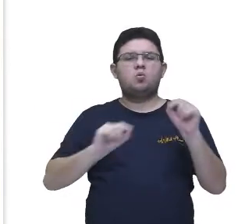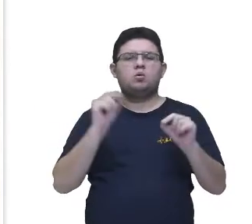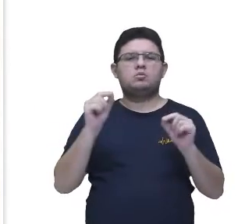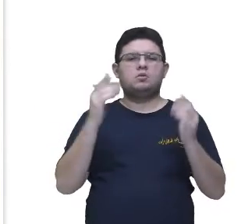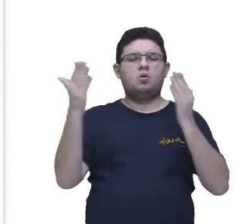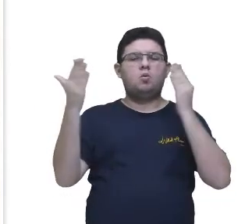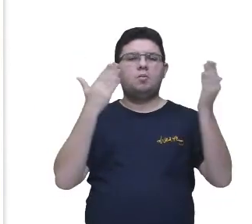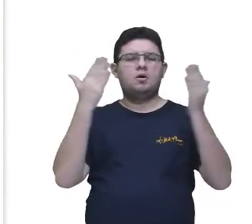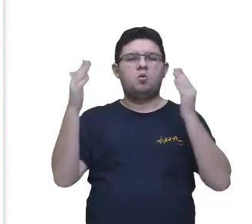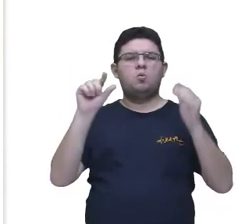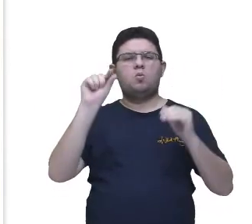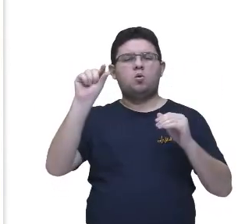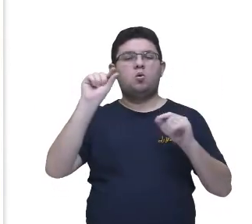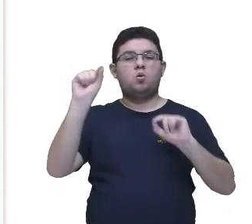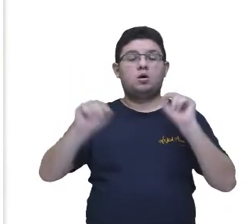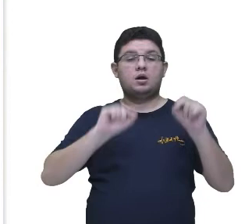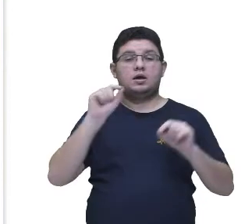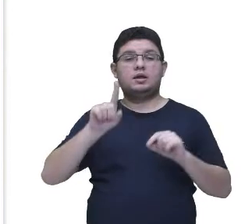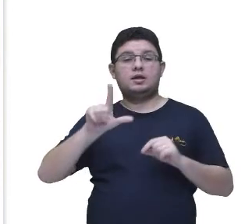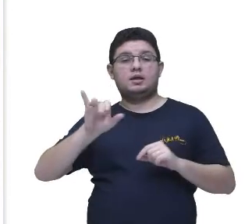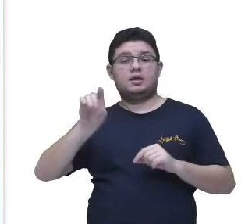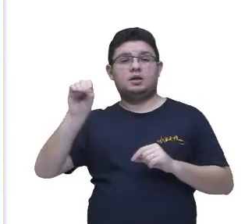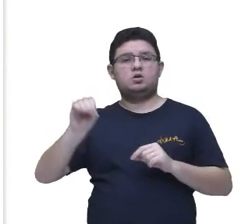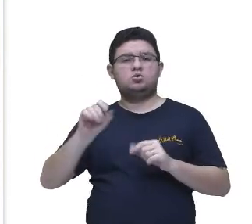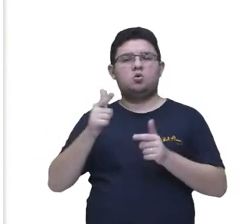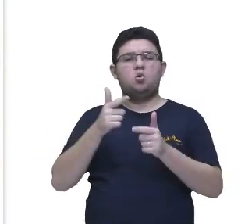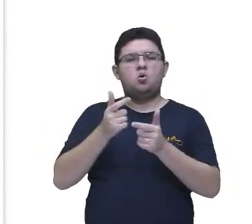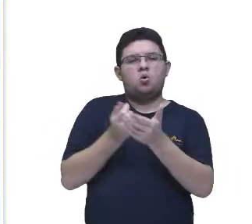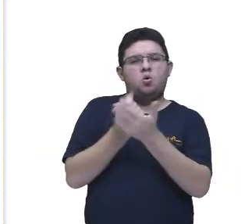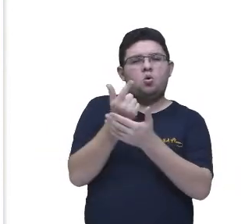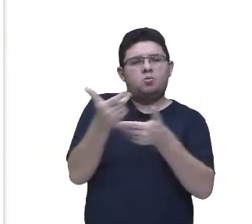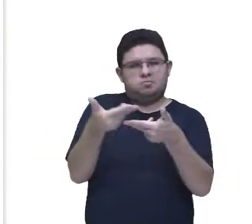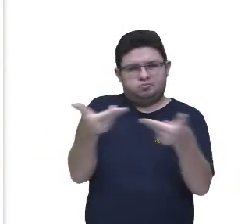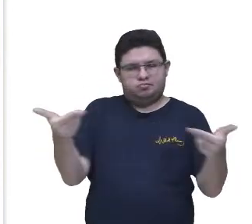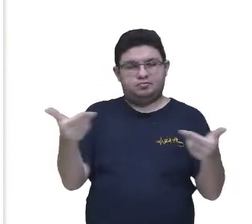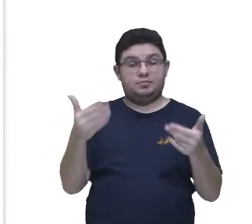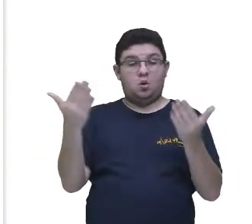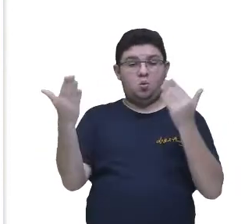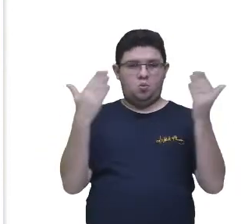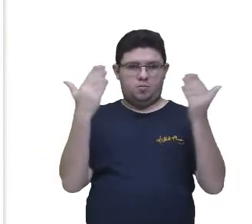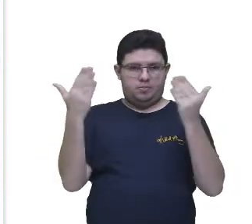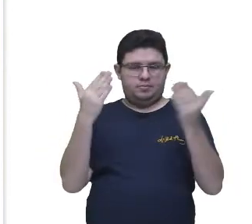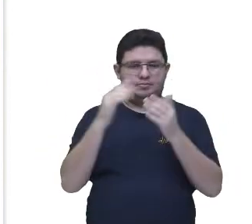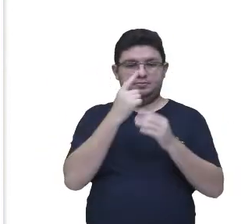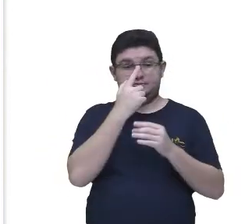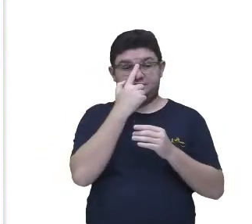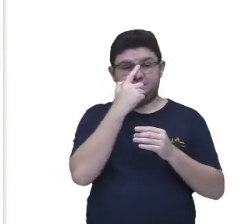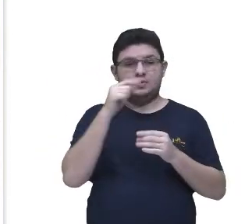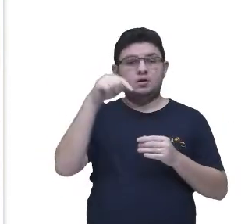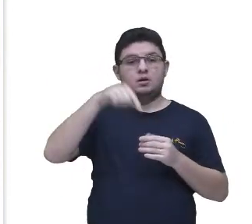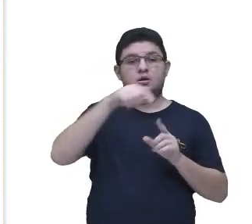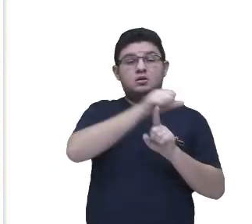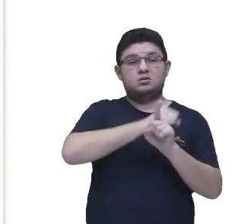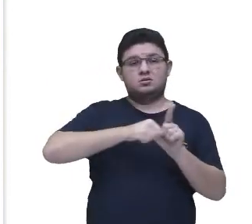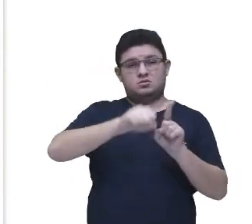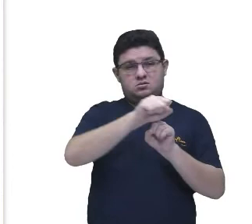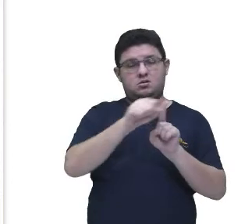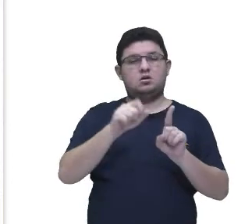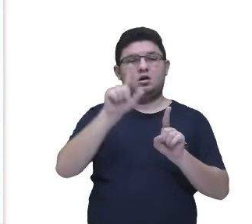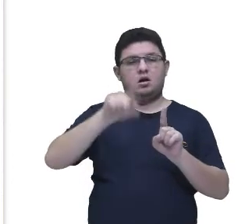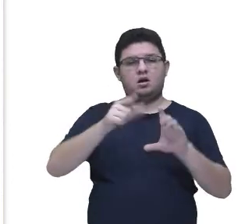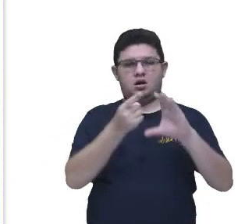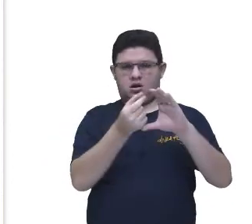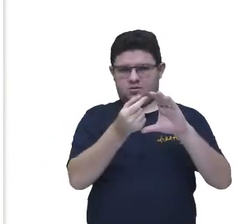já fiz um pouquinho, entre o lixo e o consumismo. Então, eu já coloquei que nossa sociedade é uma sociedade capitalista.